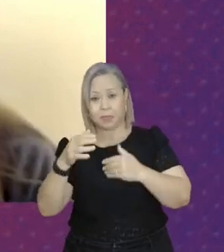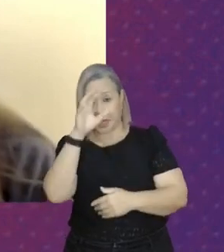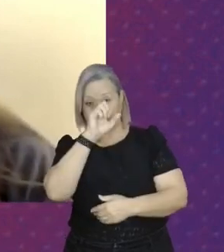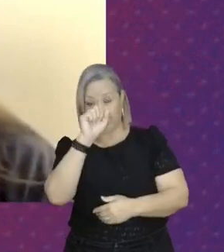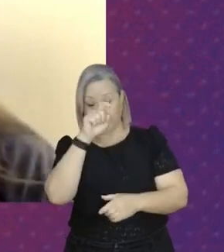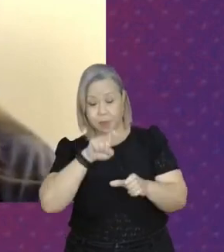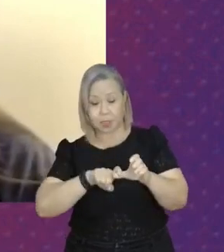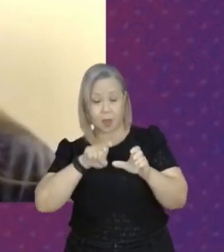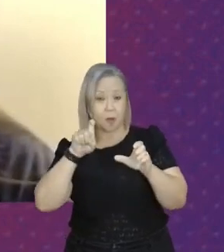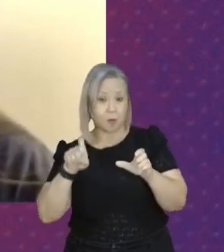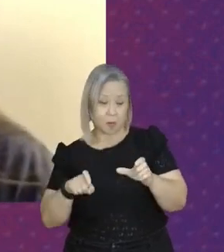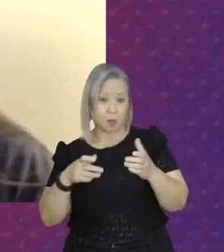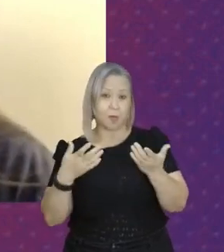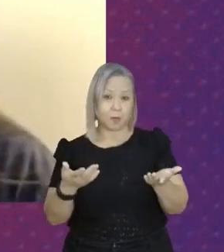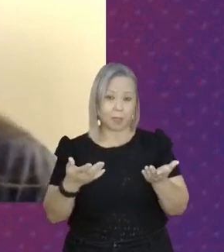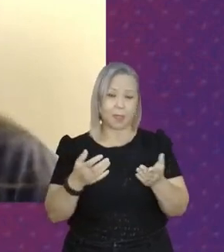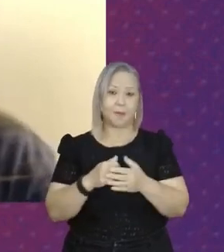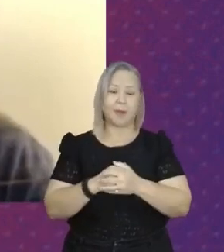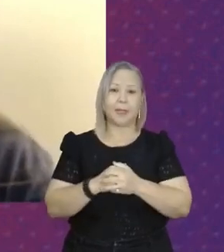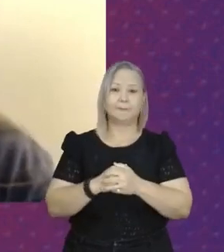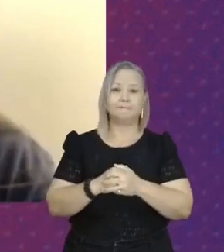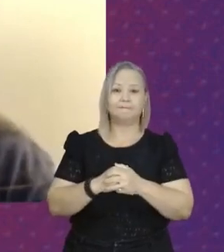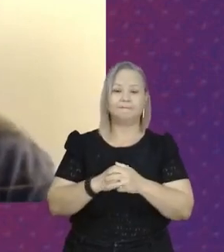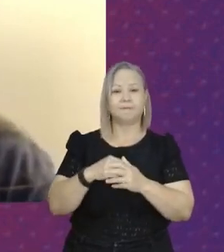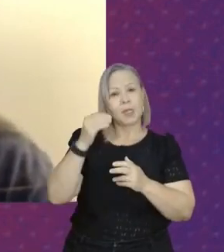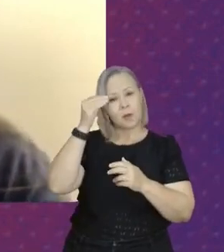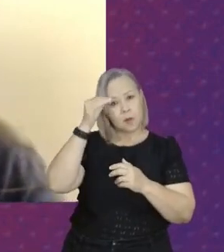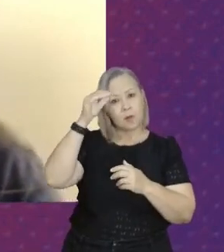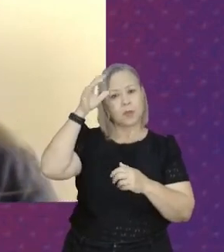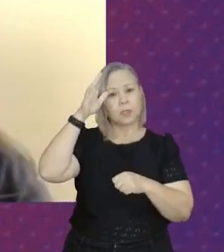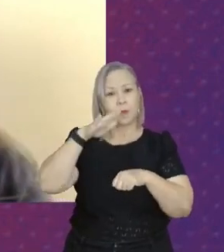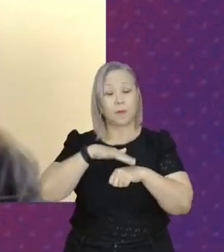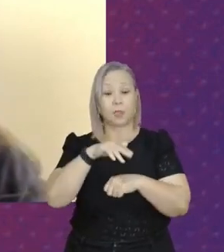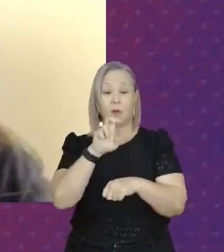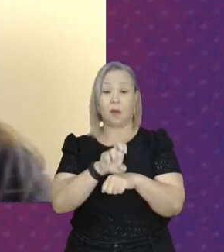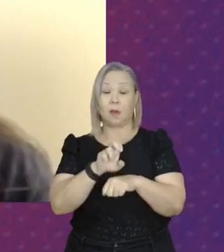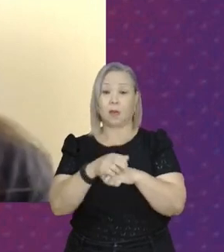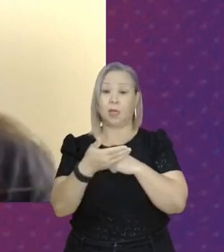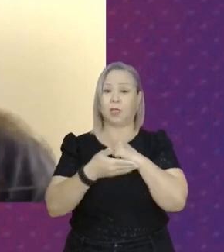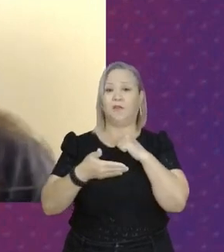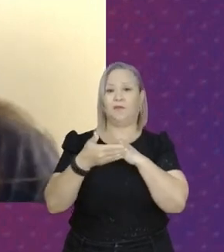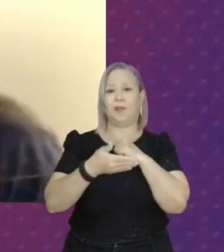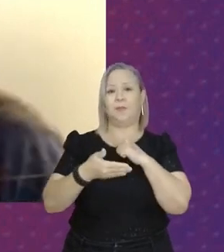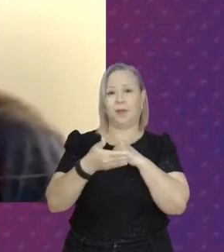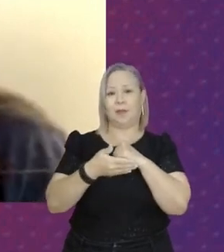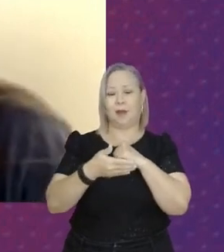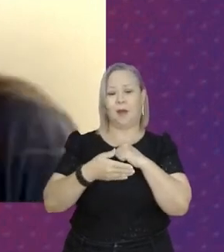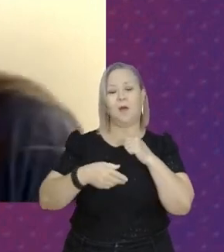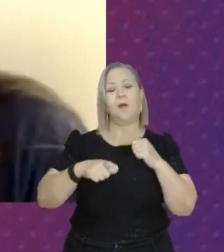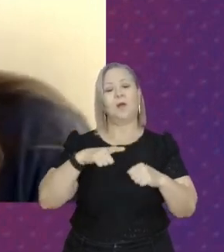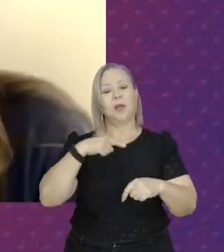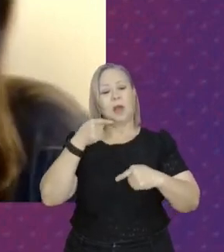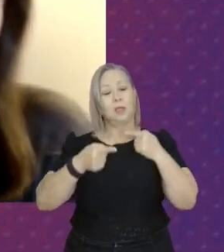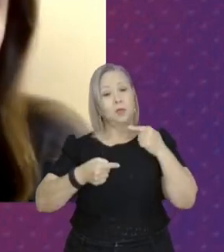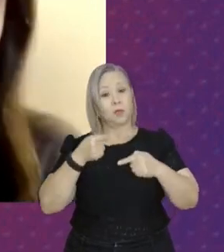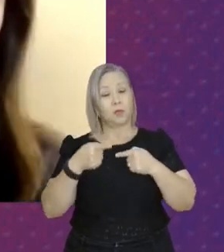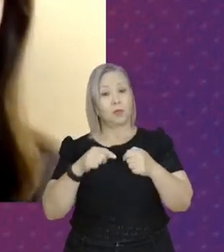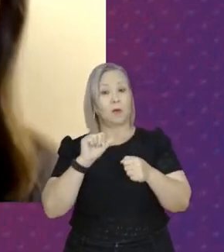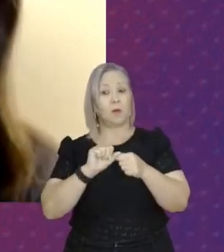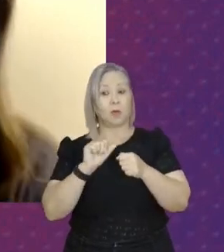Acho que a dimensão do espaço da creche é fundamental, e inclusive tem a ver com a discussão que a gente faz